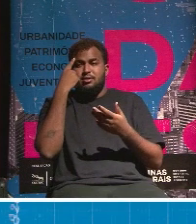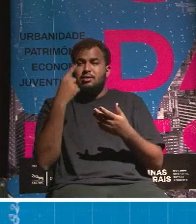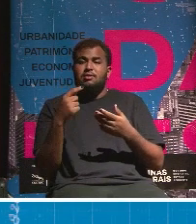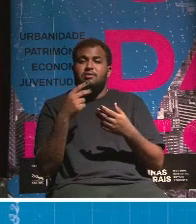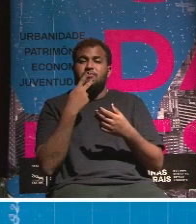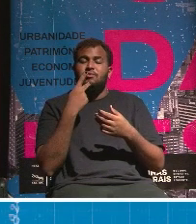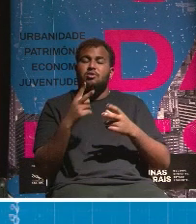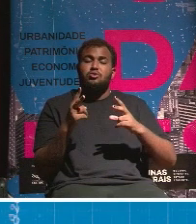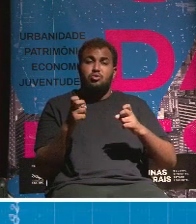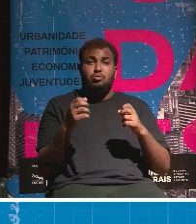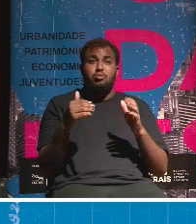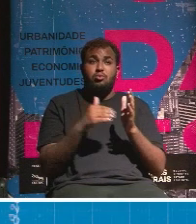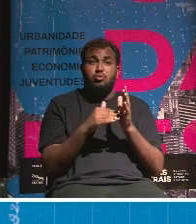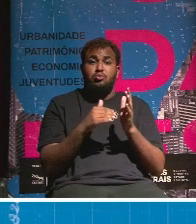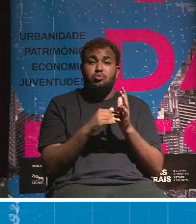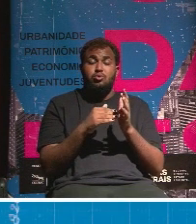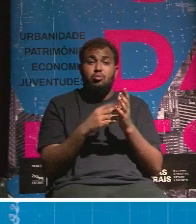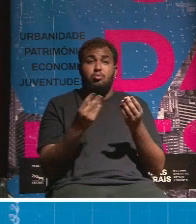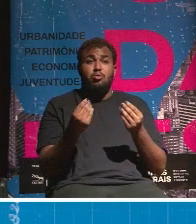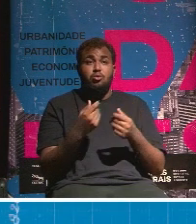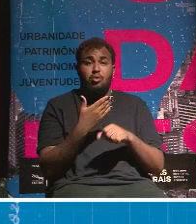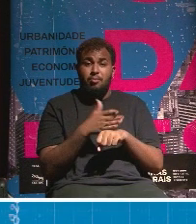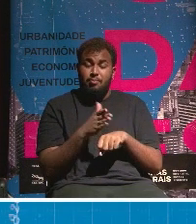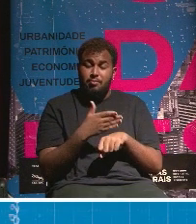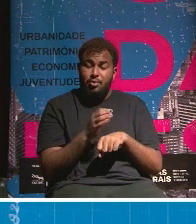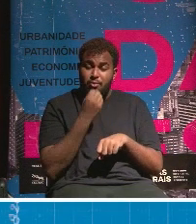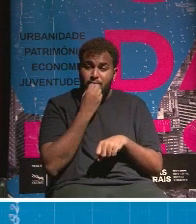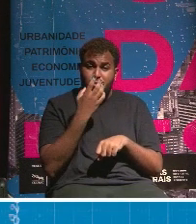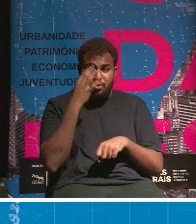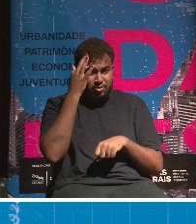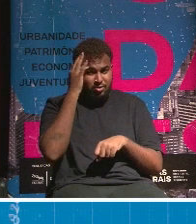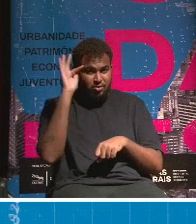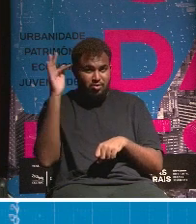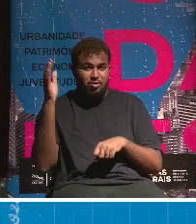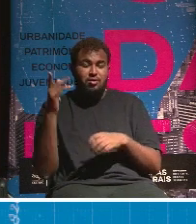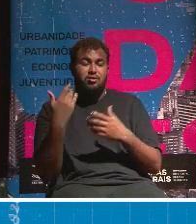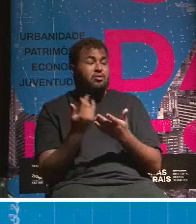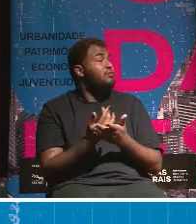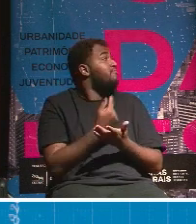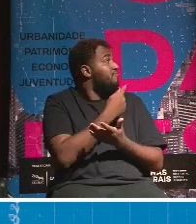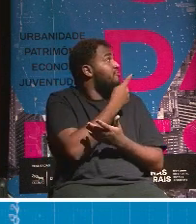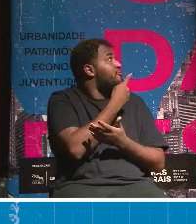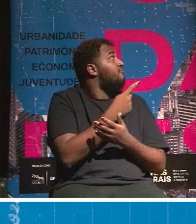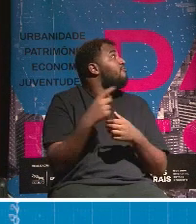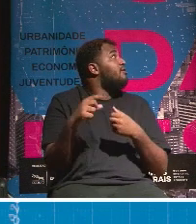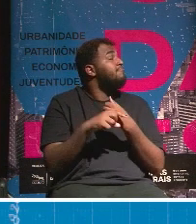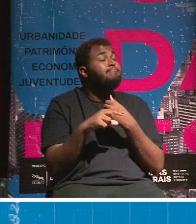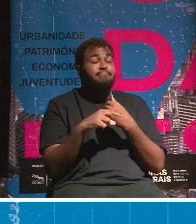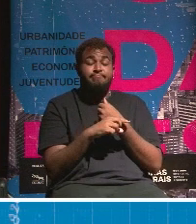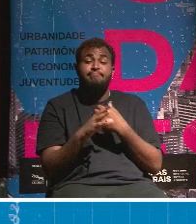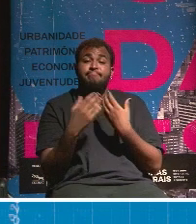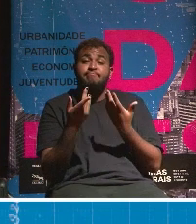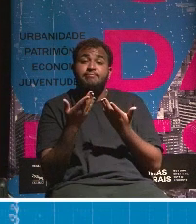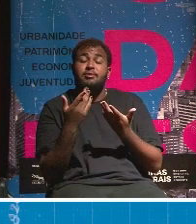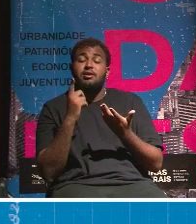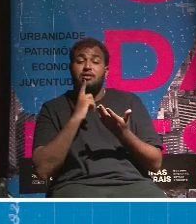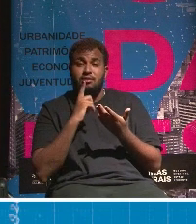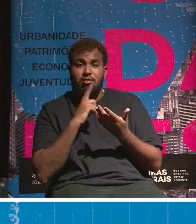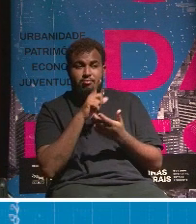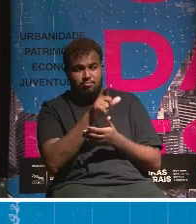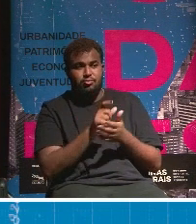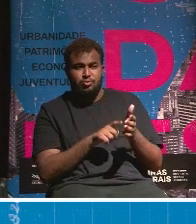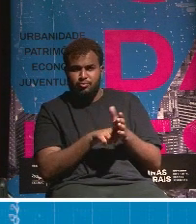ato, que é nada é tão prático quanto uma boa teoria, parafraseando Kurt Lewin, que foi um grande